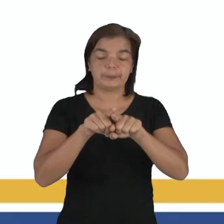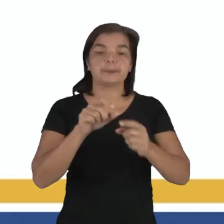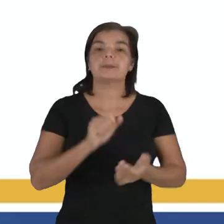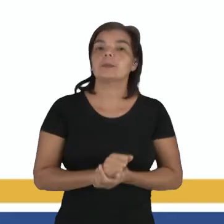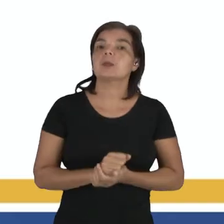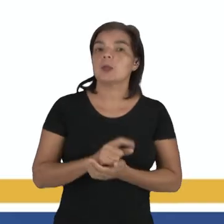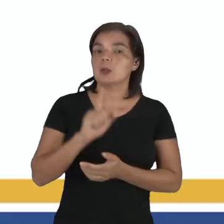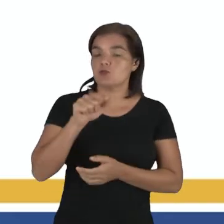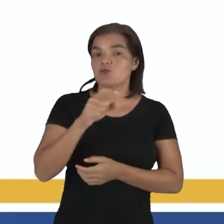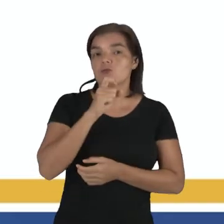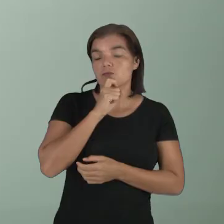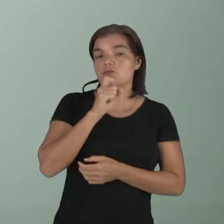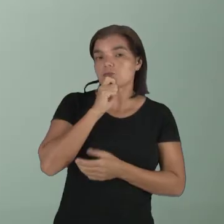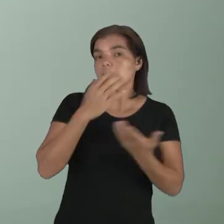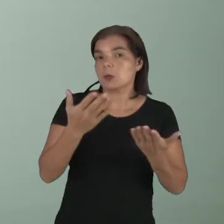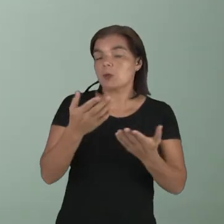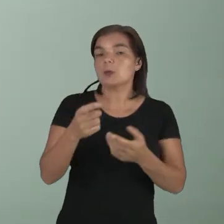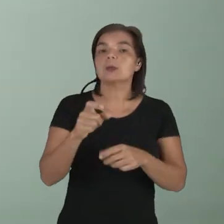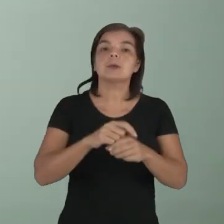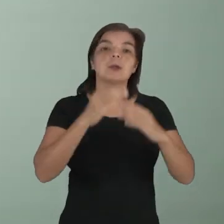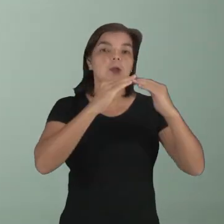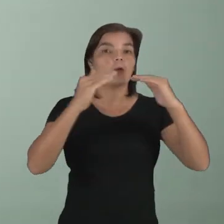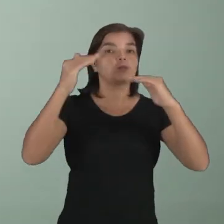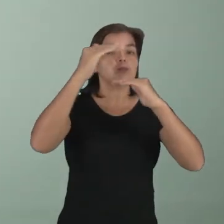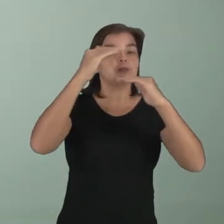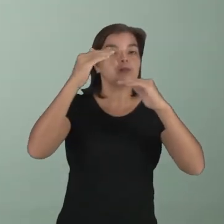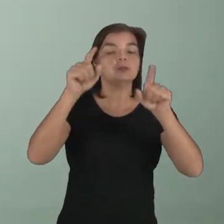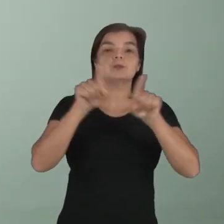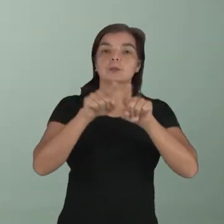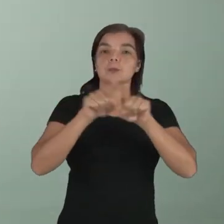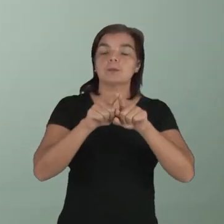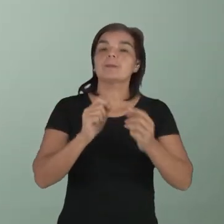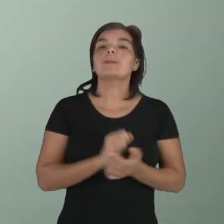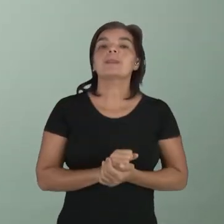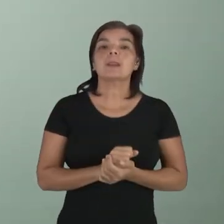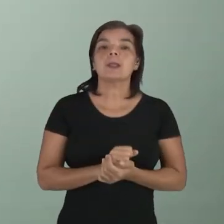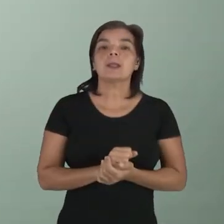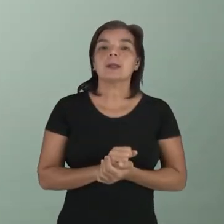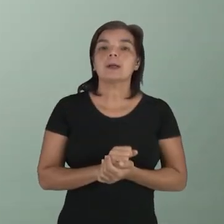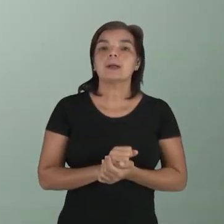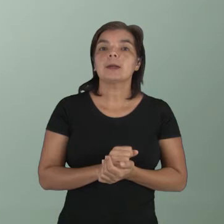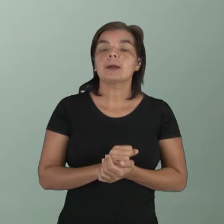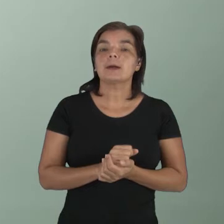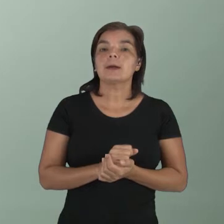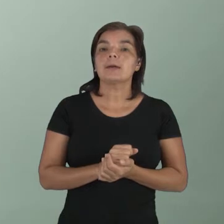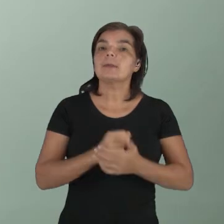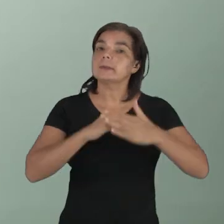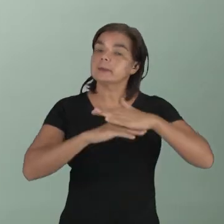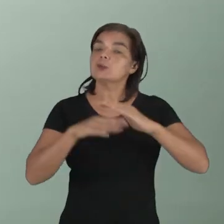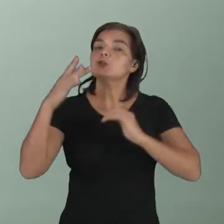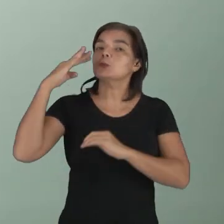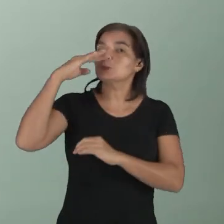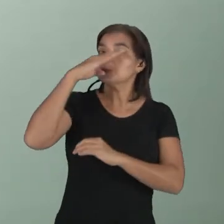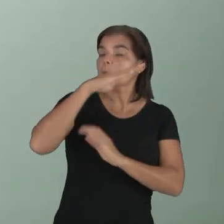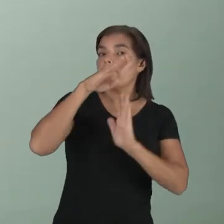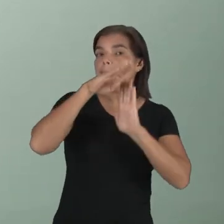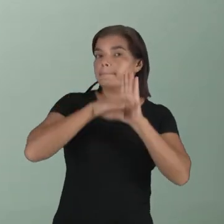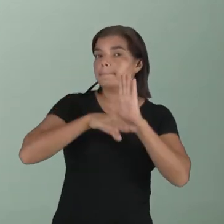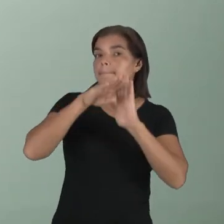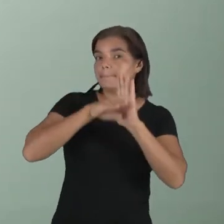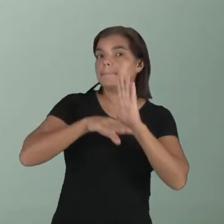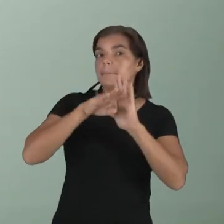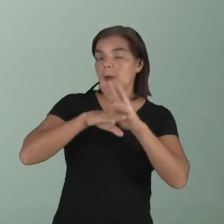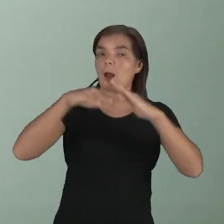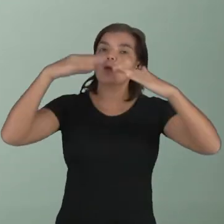sai do ar-condicionado gelado, ele vai esfriar a parte de cima, e aí como a parte de temperatura menor é